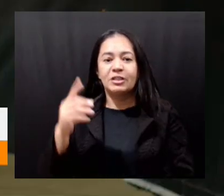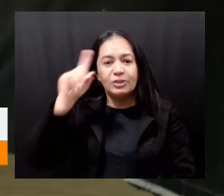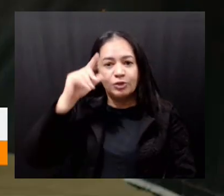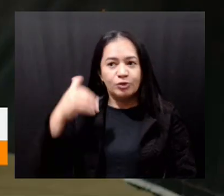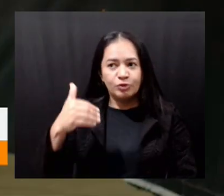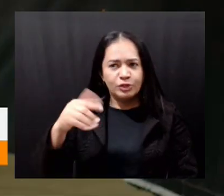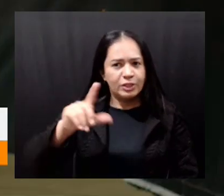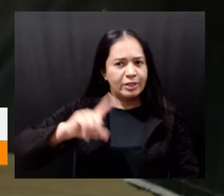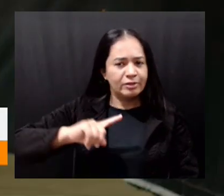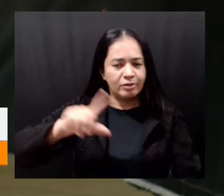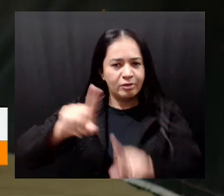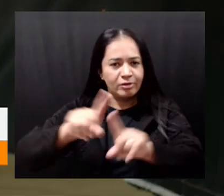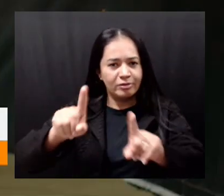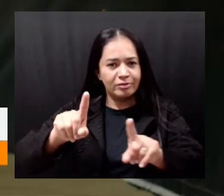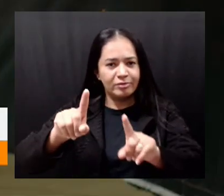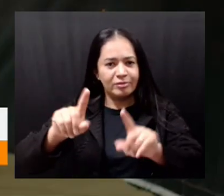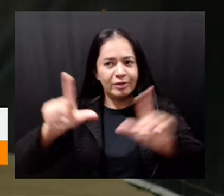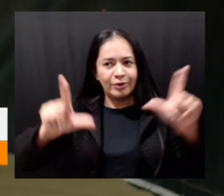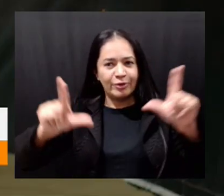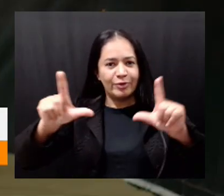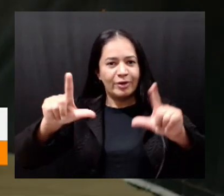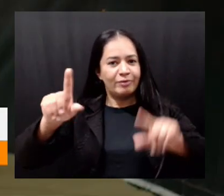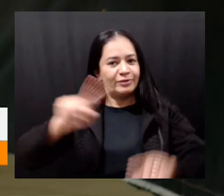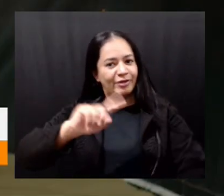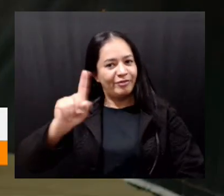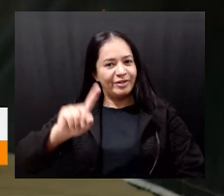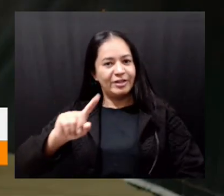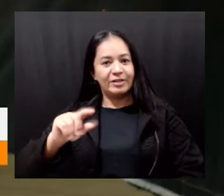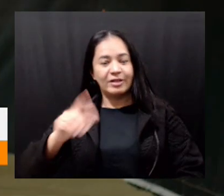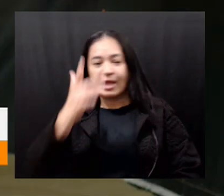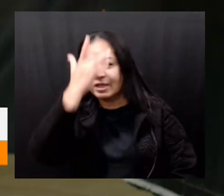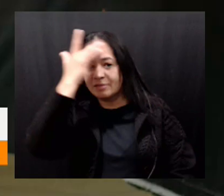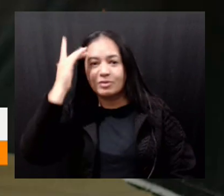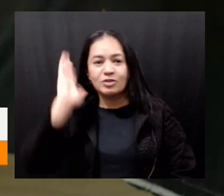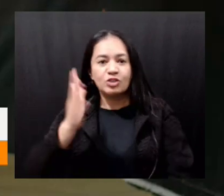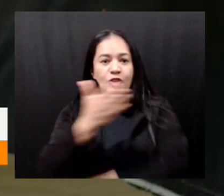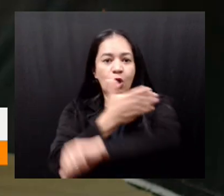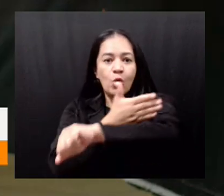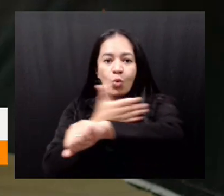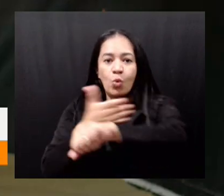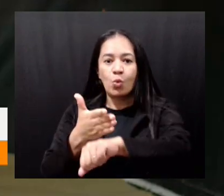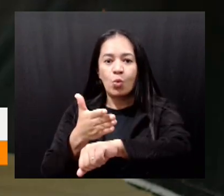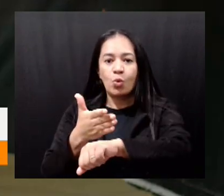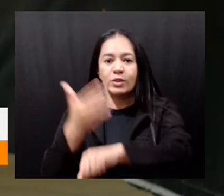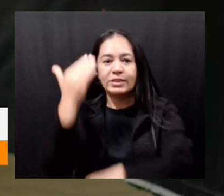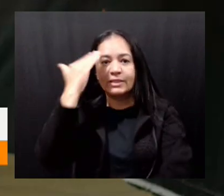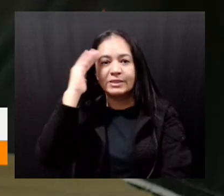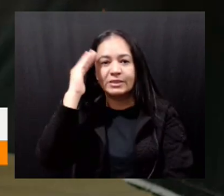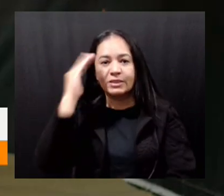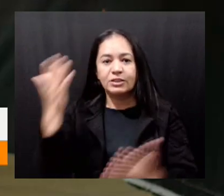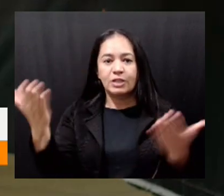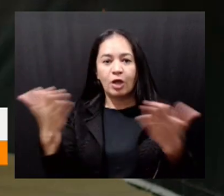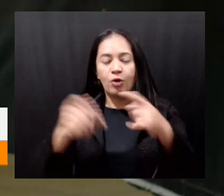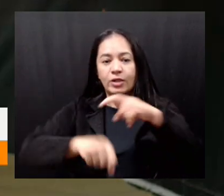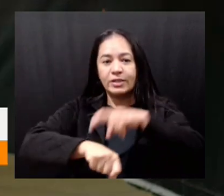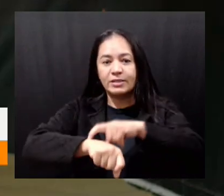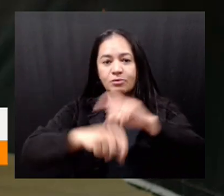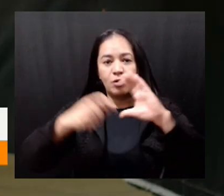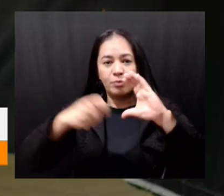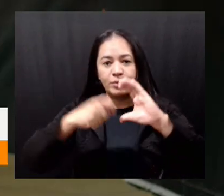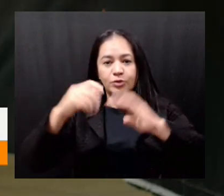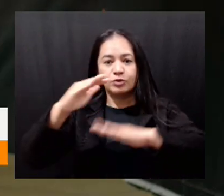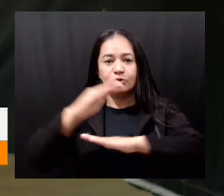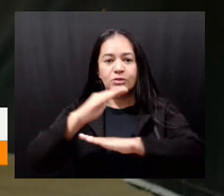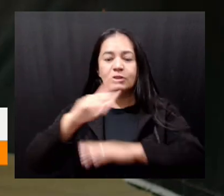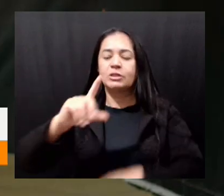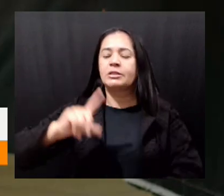canal de televisão, né? Então, assim, as pessoas já estão acostumadas e entendem que nesse momento aqui no Estúdio Câmara a gente tem profissionais que vão